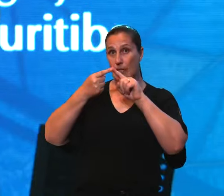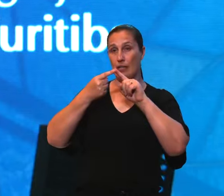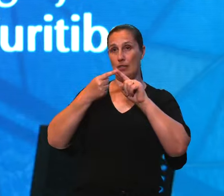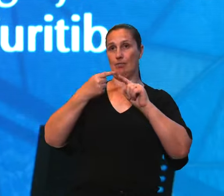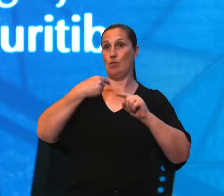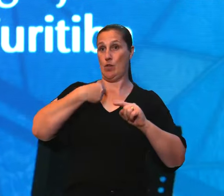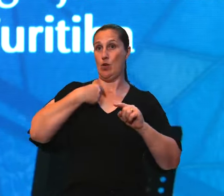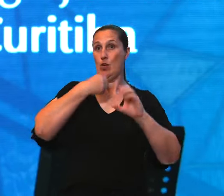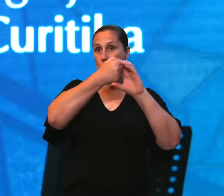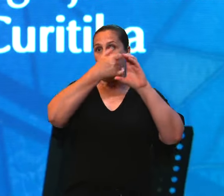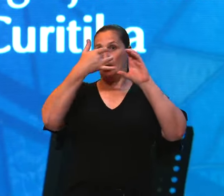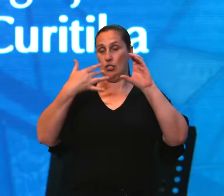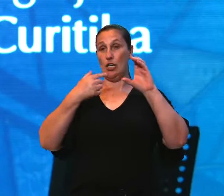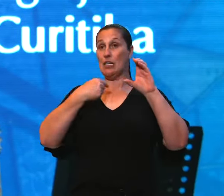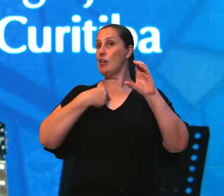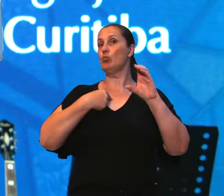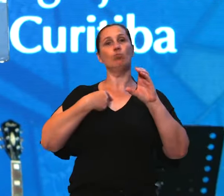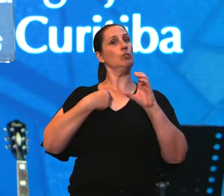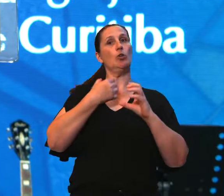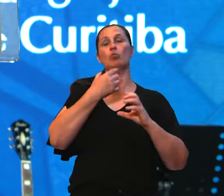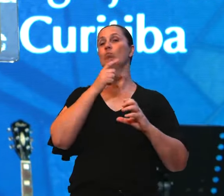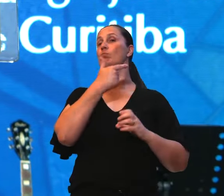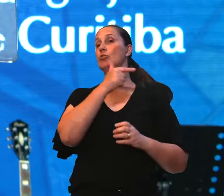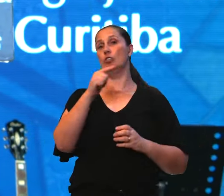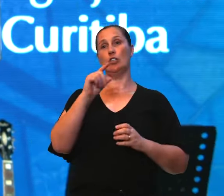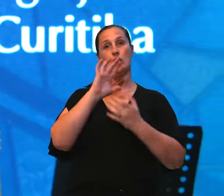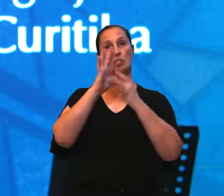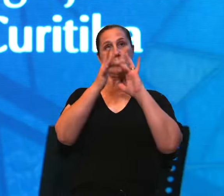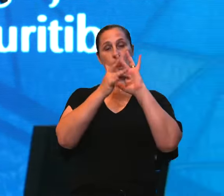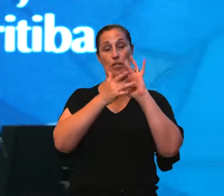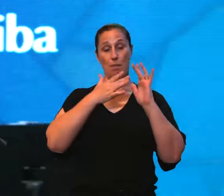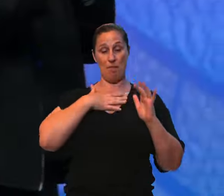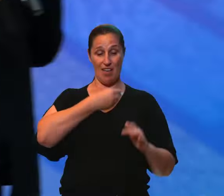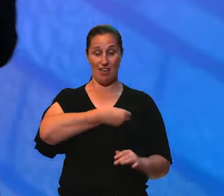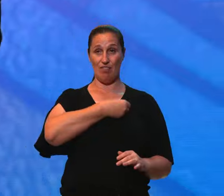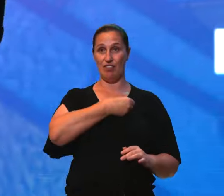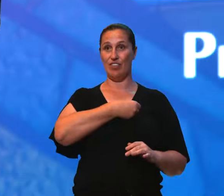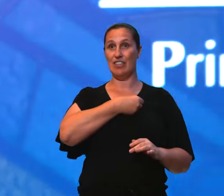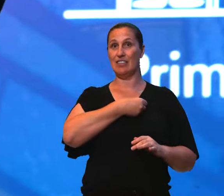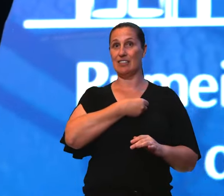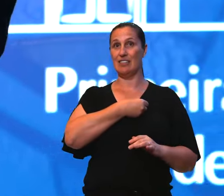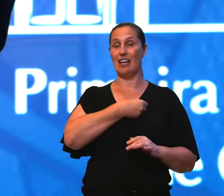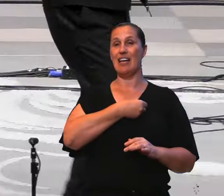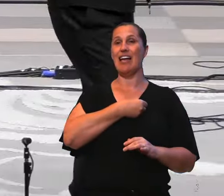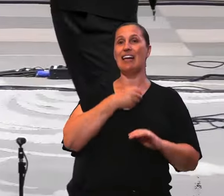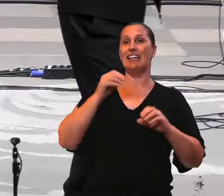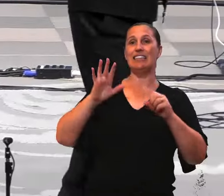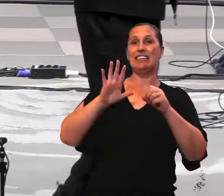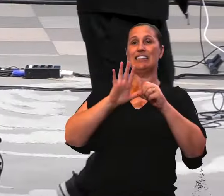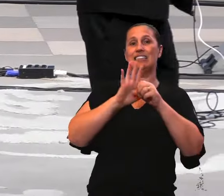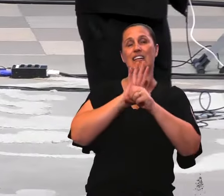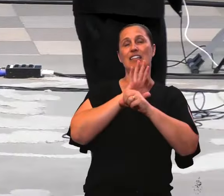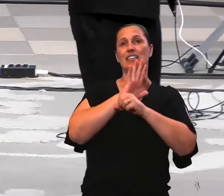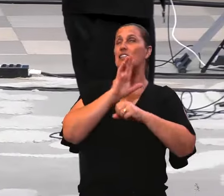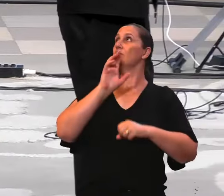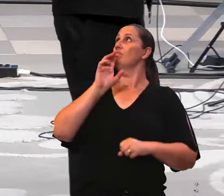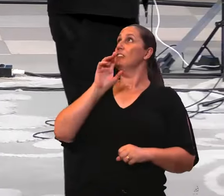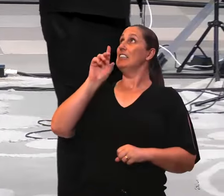era de Jesus é que a minha vida era uma vida debaixo da Ira divina